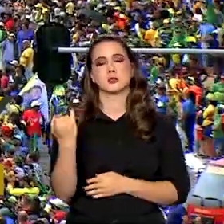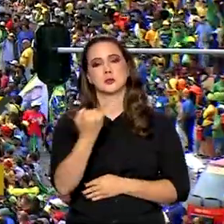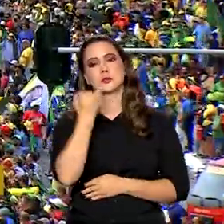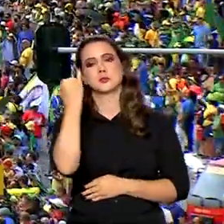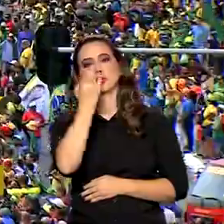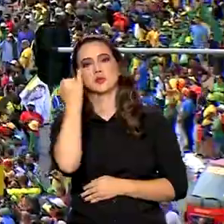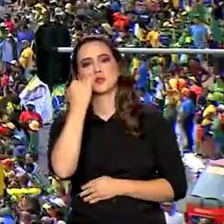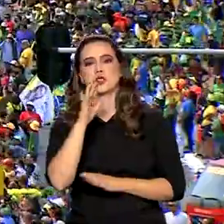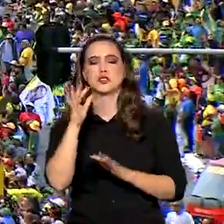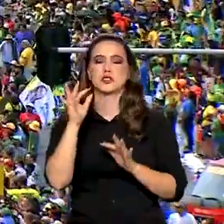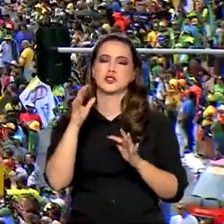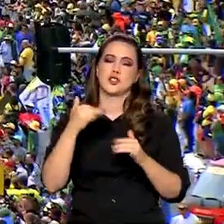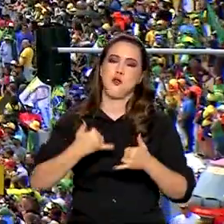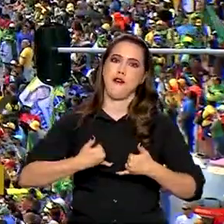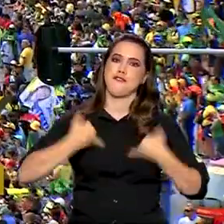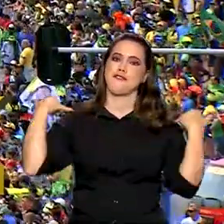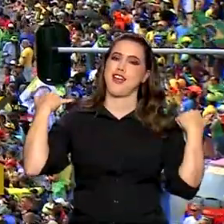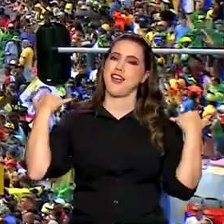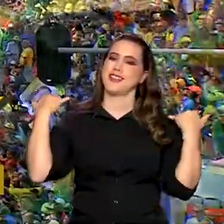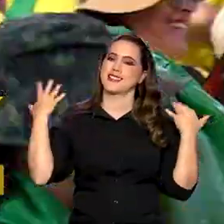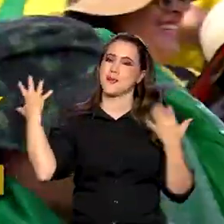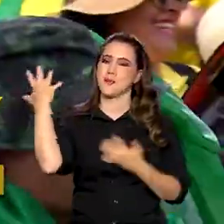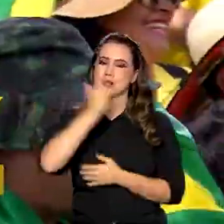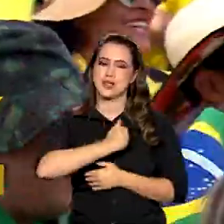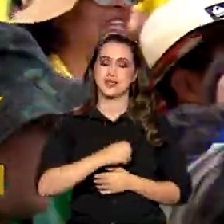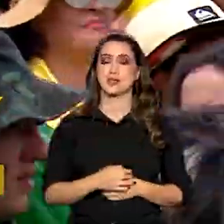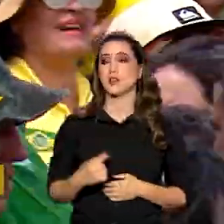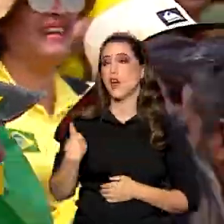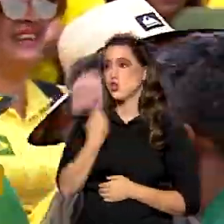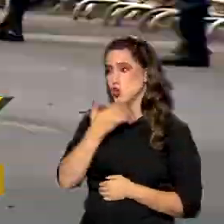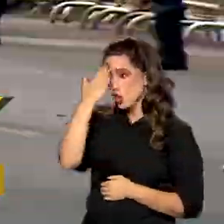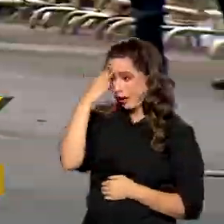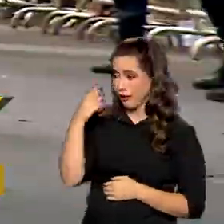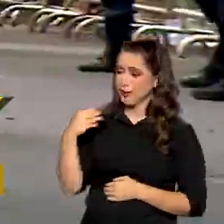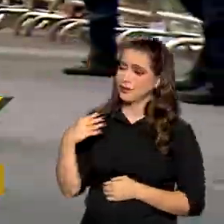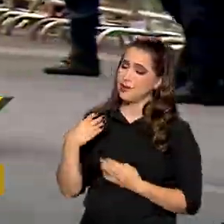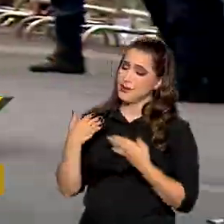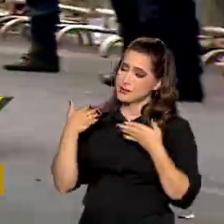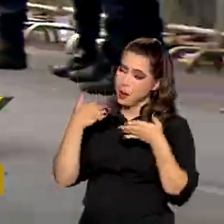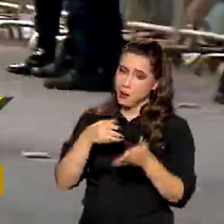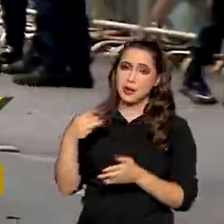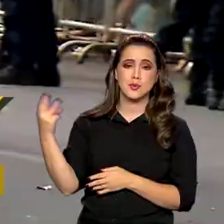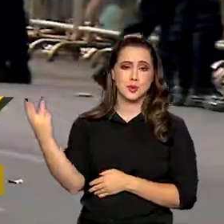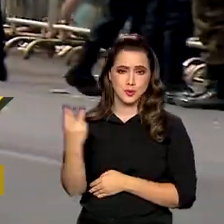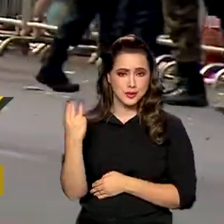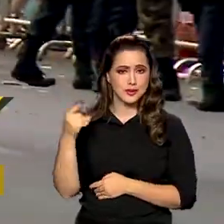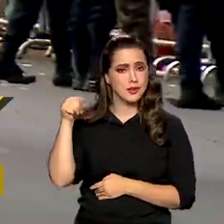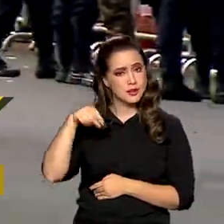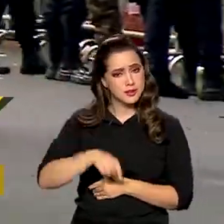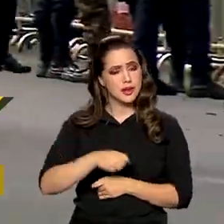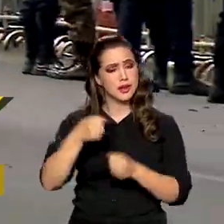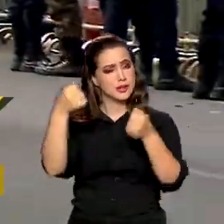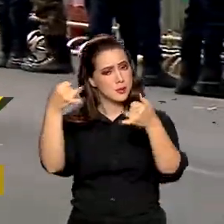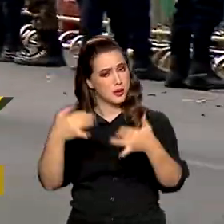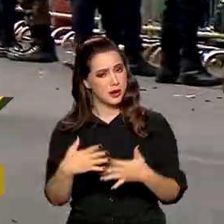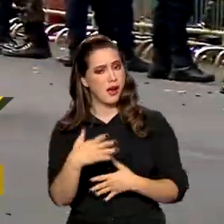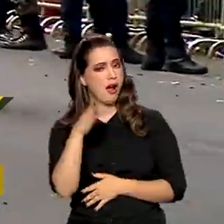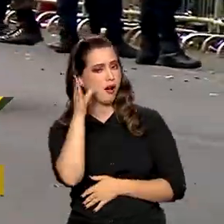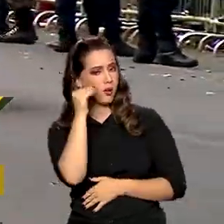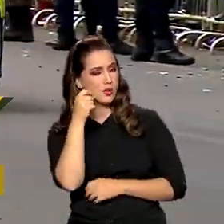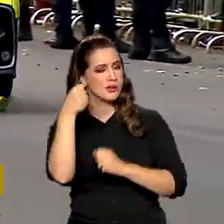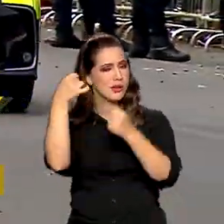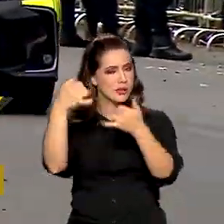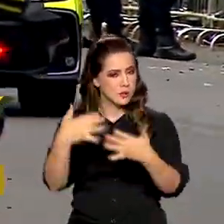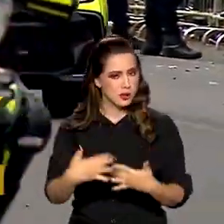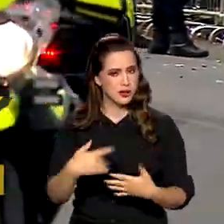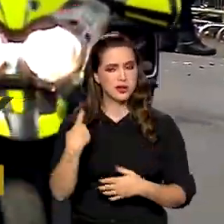e uma festa tão bonita. A gente que agradece vocês estarem aqui conosco, trazendo esclarecimentos, curiosidades, a gente